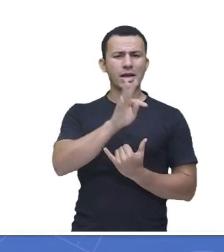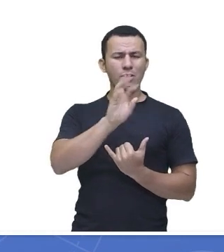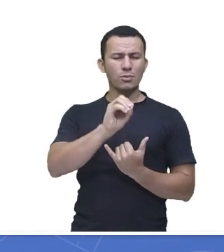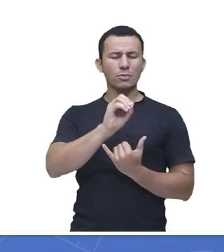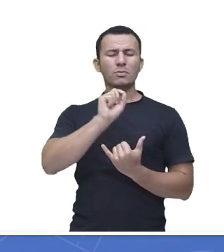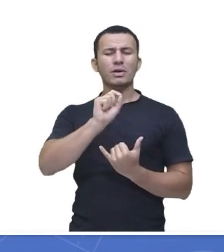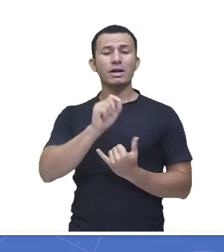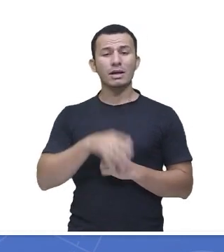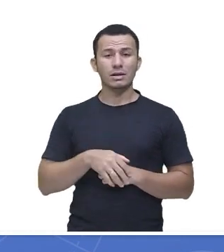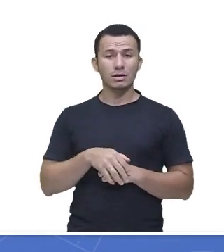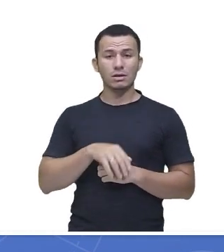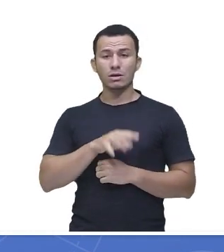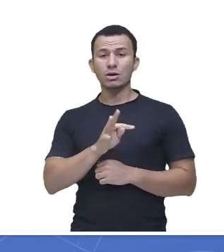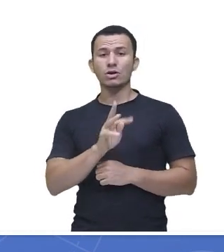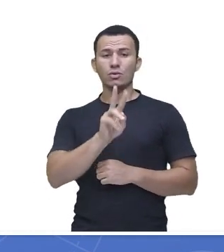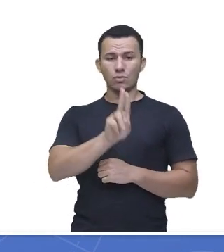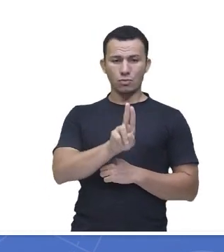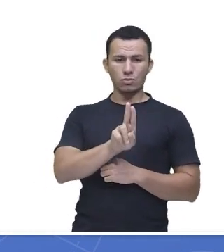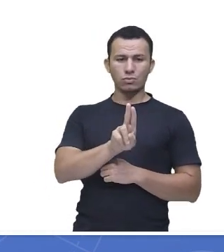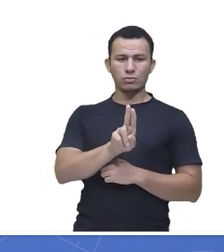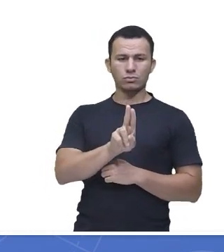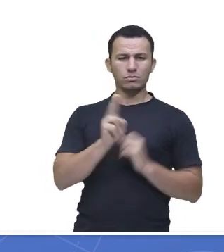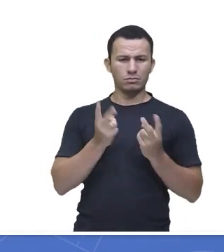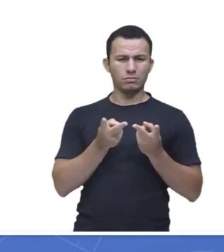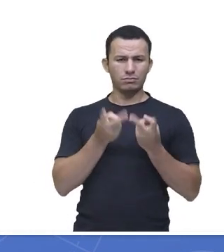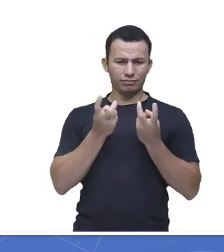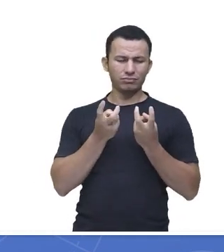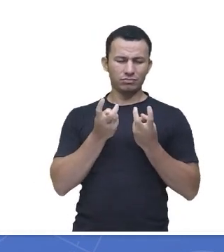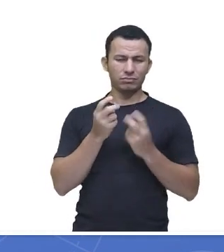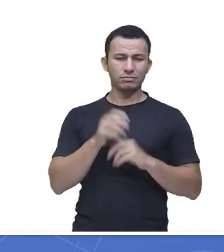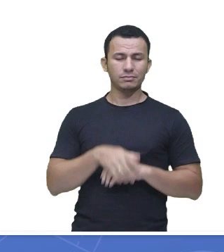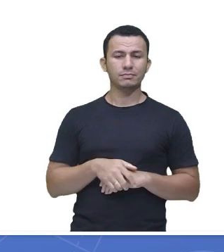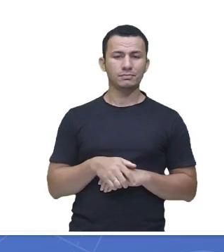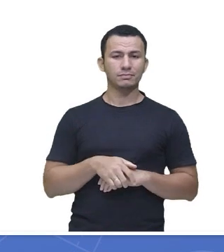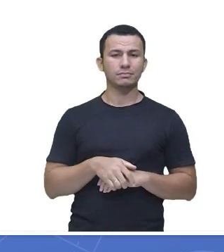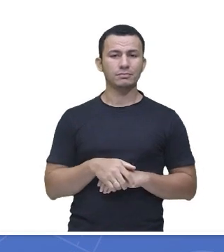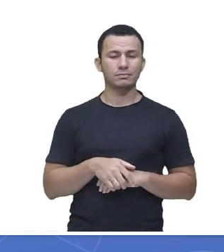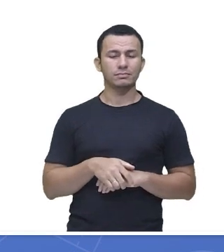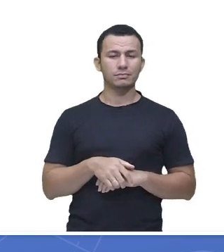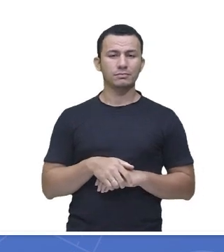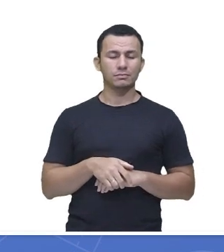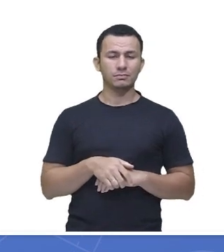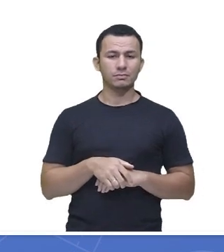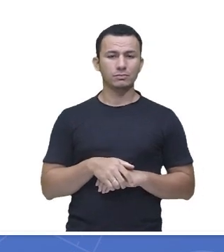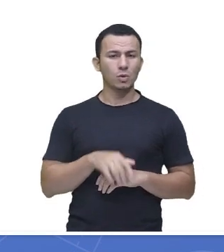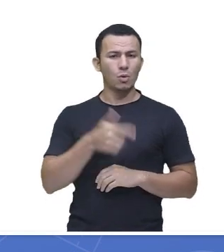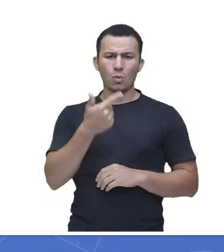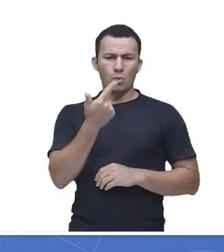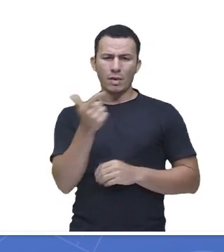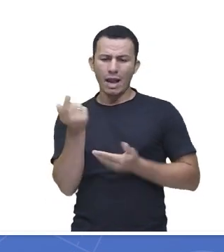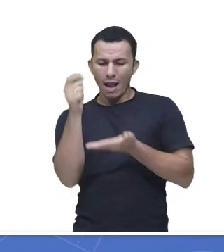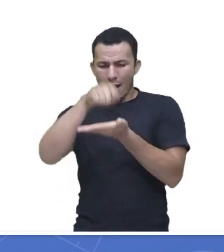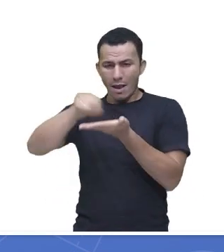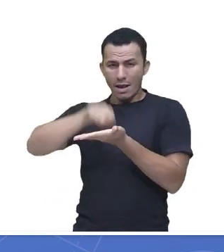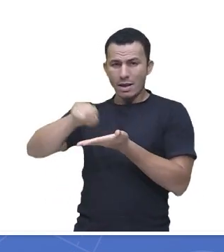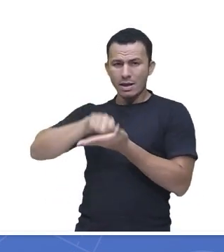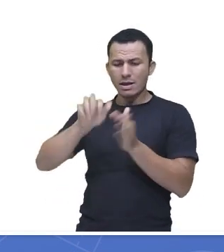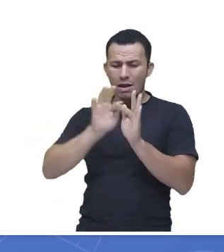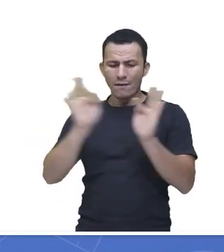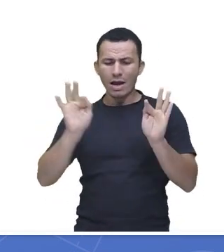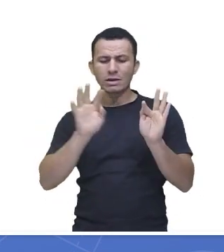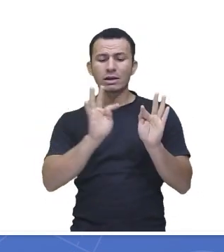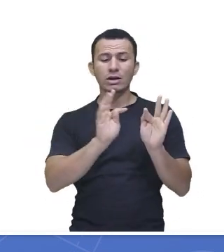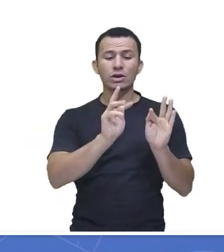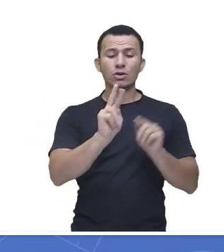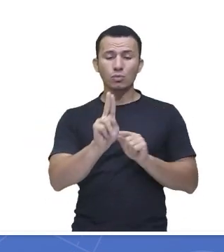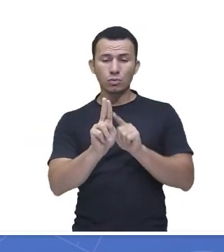Tu. Né? A gente consegue identificá-lo pela terminação verbal. Não está escrito na frase expressamente,